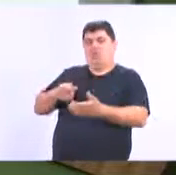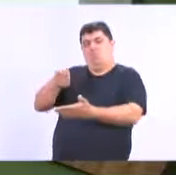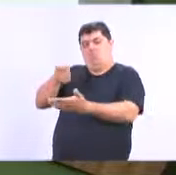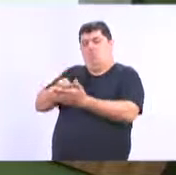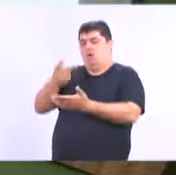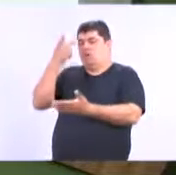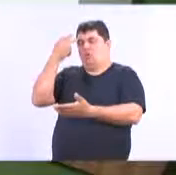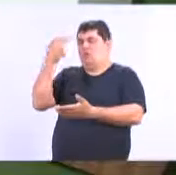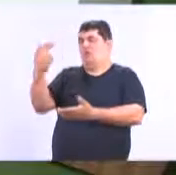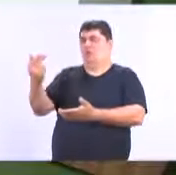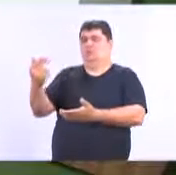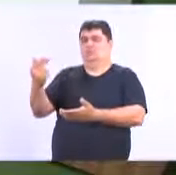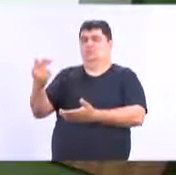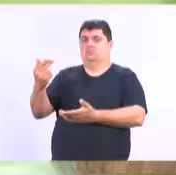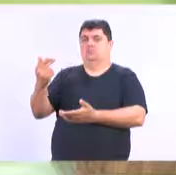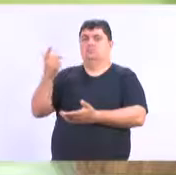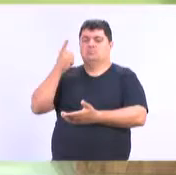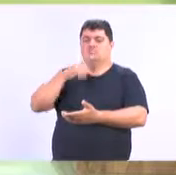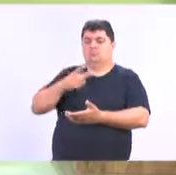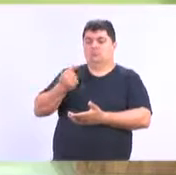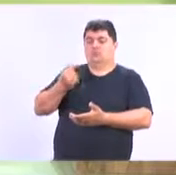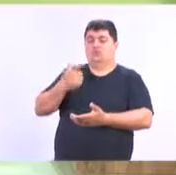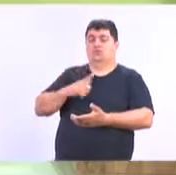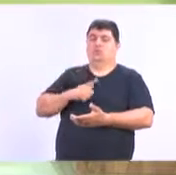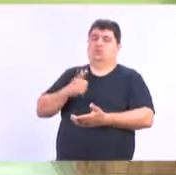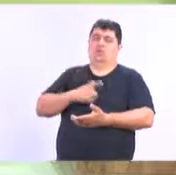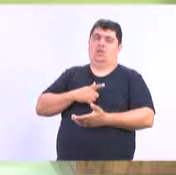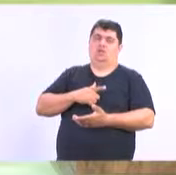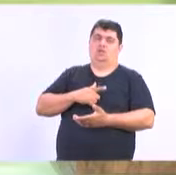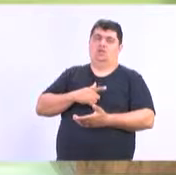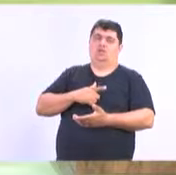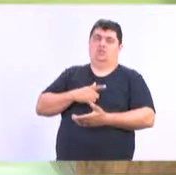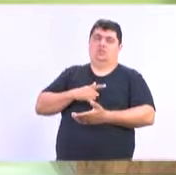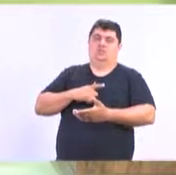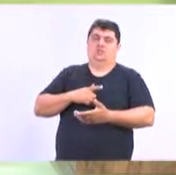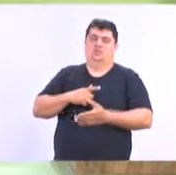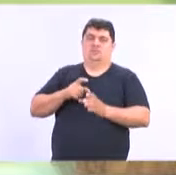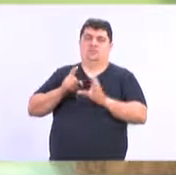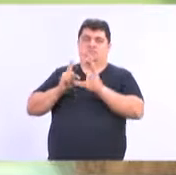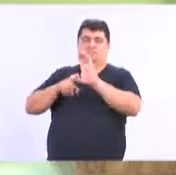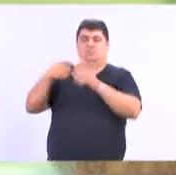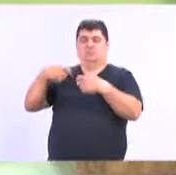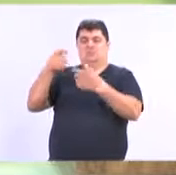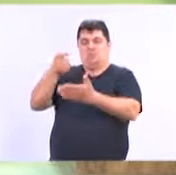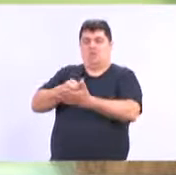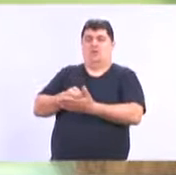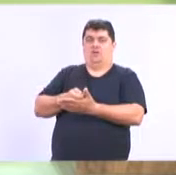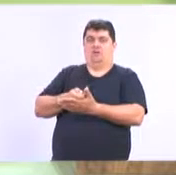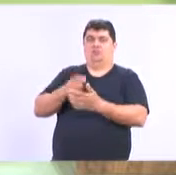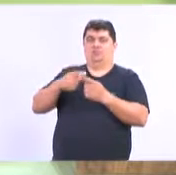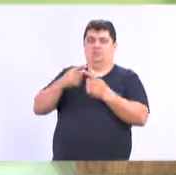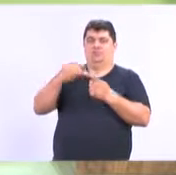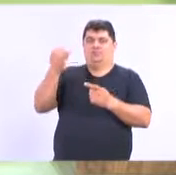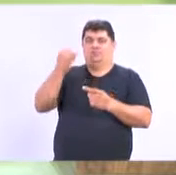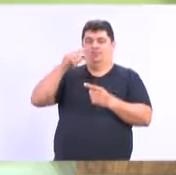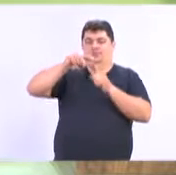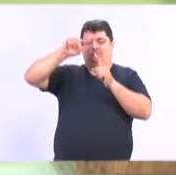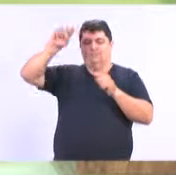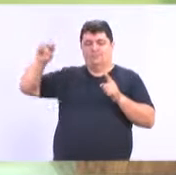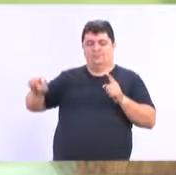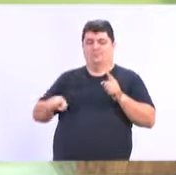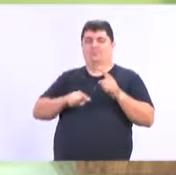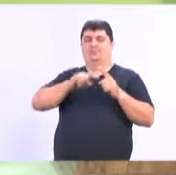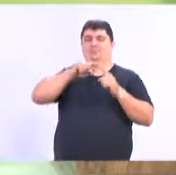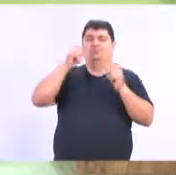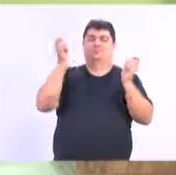contraiu ao longo dos anos, dos meses, né? Então tem que verificar esses índices. Então por isso que se chama de tripé da análise, né? O tripé da análise